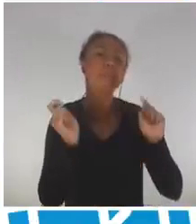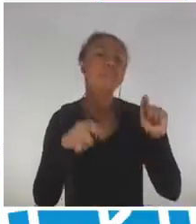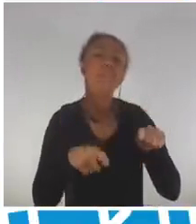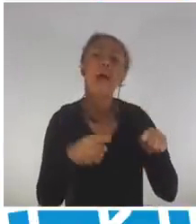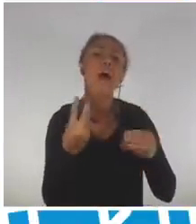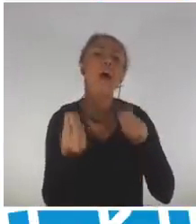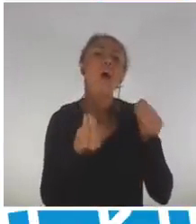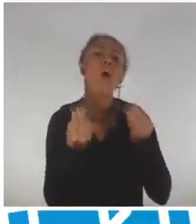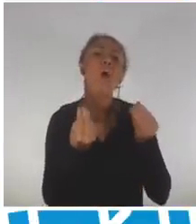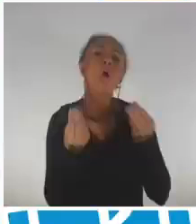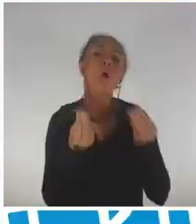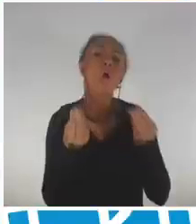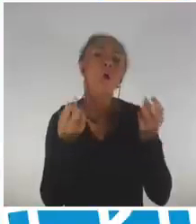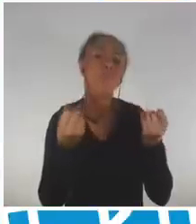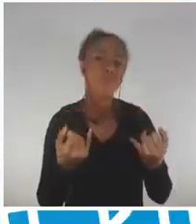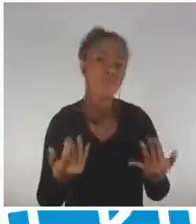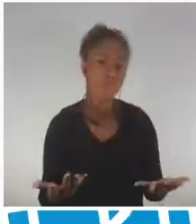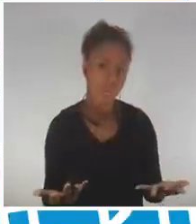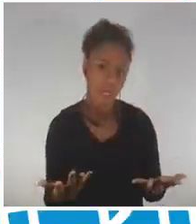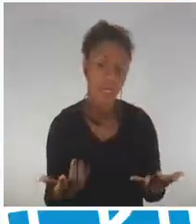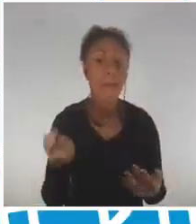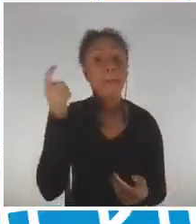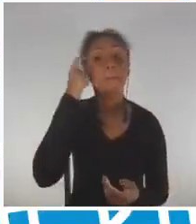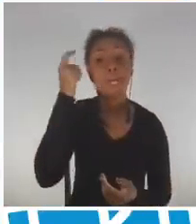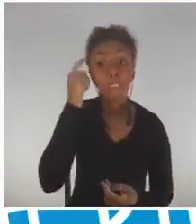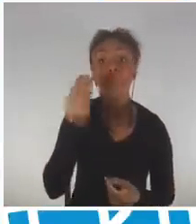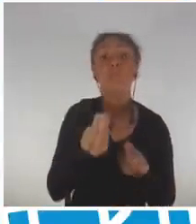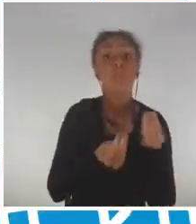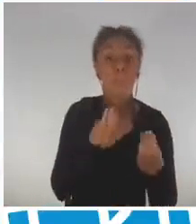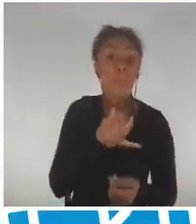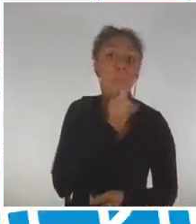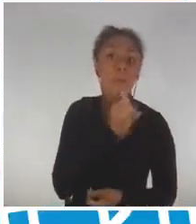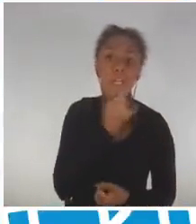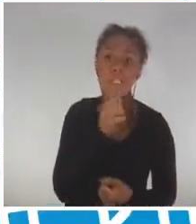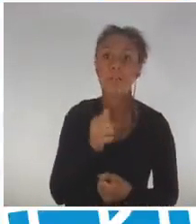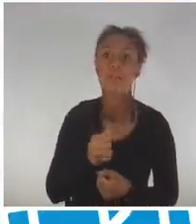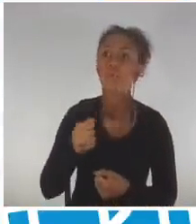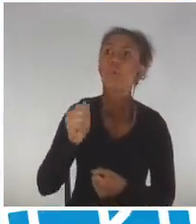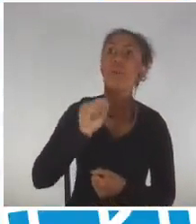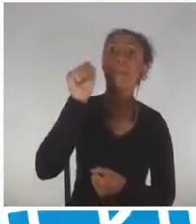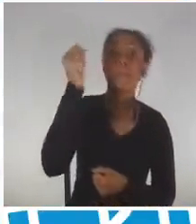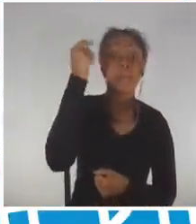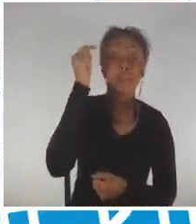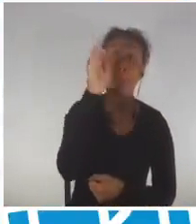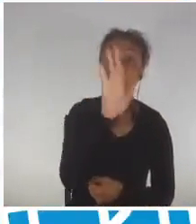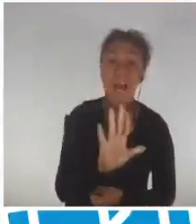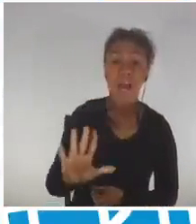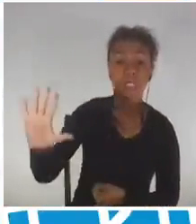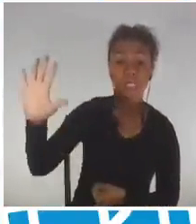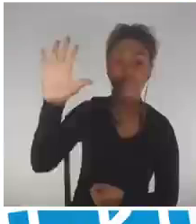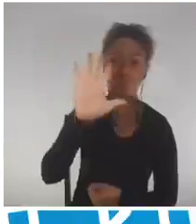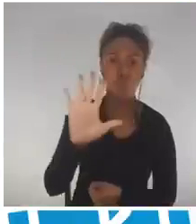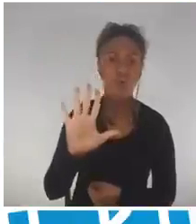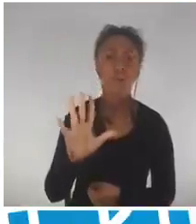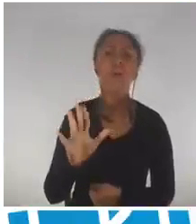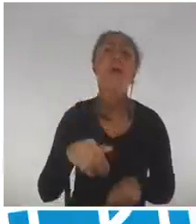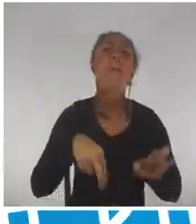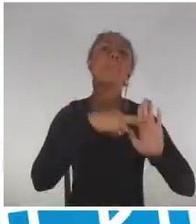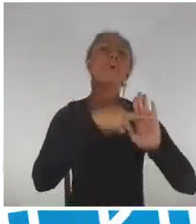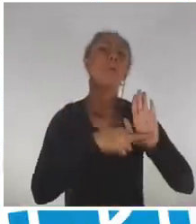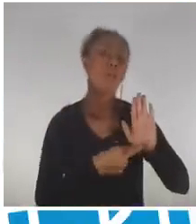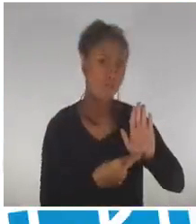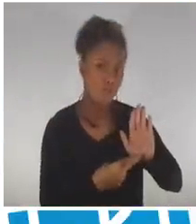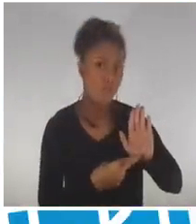sistemas educacionais no ensino federal, a avaliação de todas as séries? Quais políticas educacionais